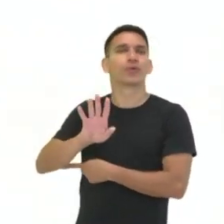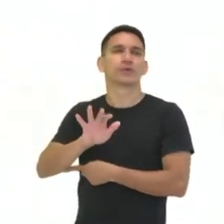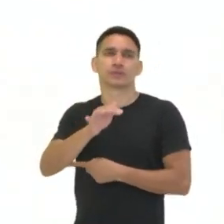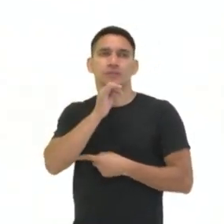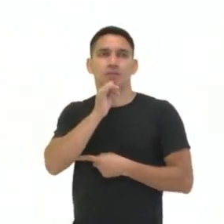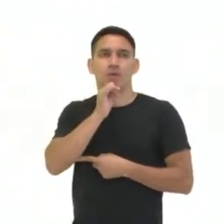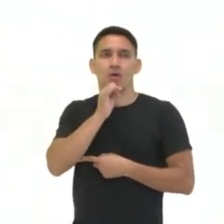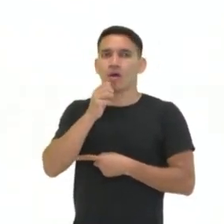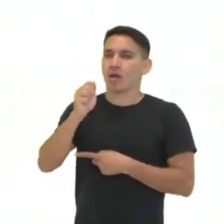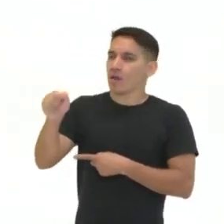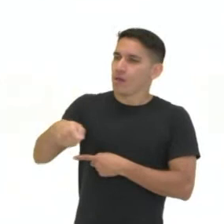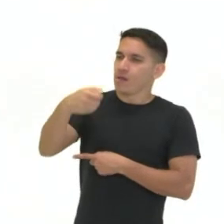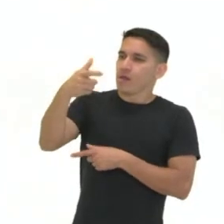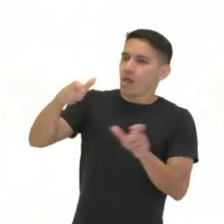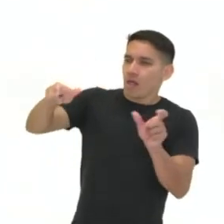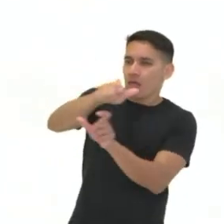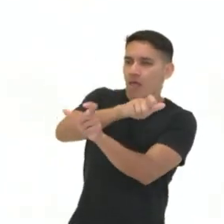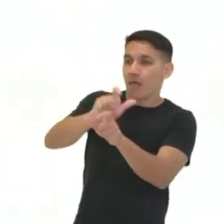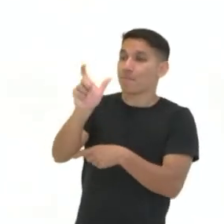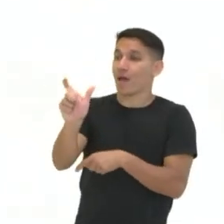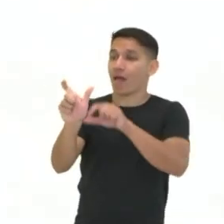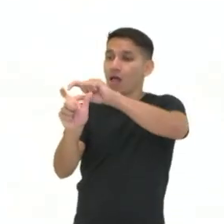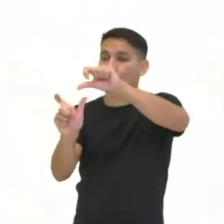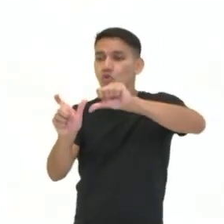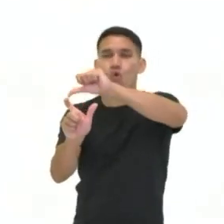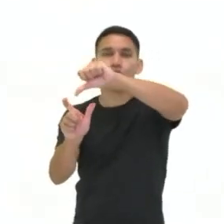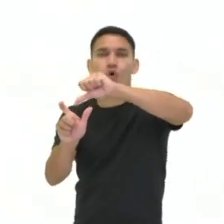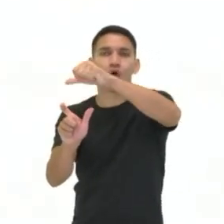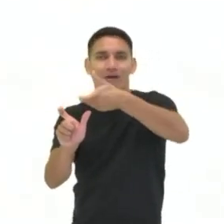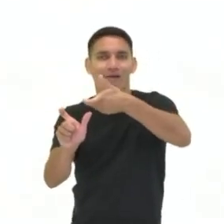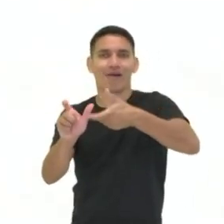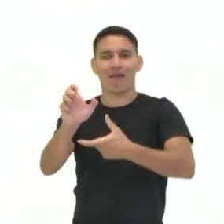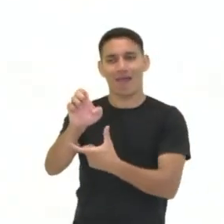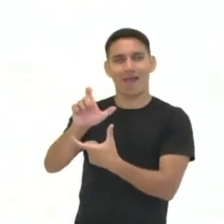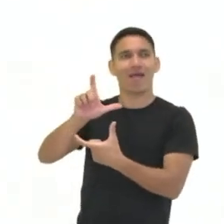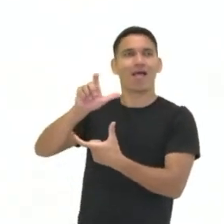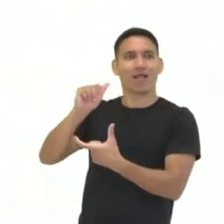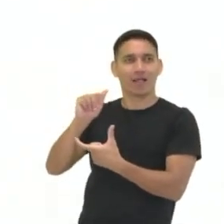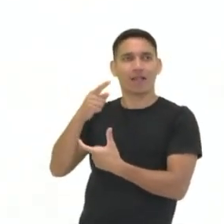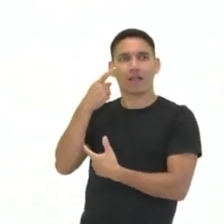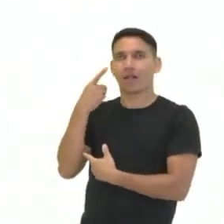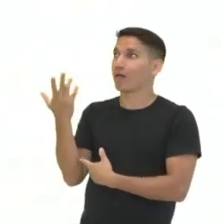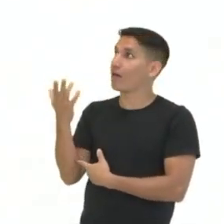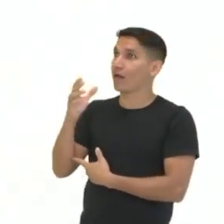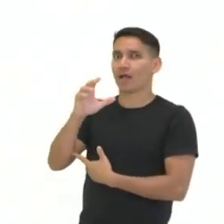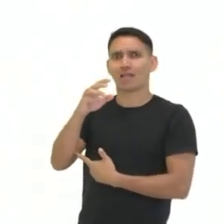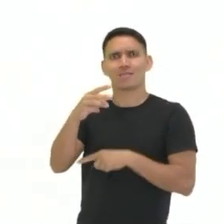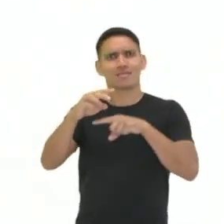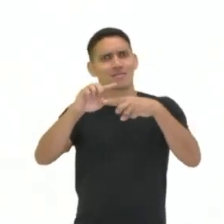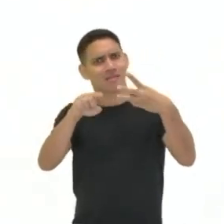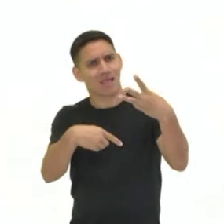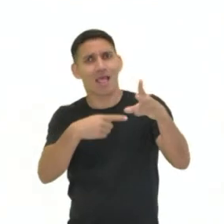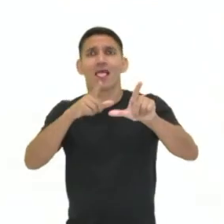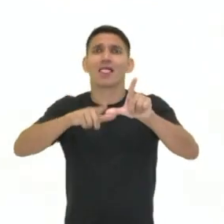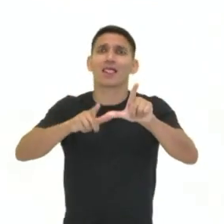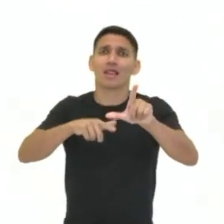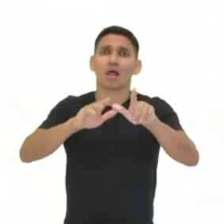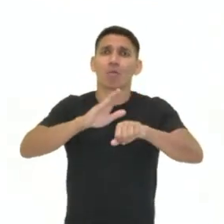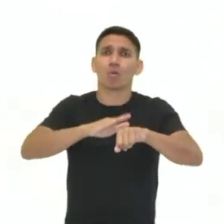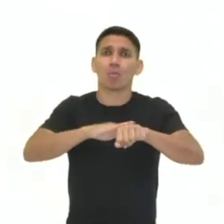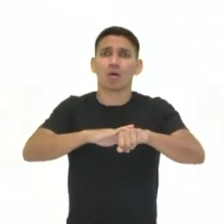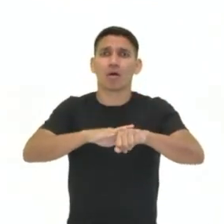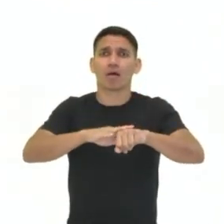os anagramas, né, da palavra ela. Então, são 3 letras. Quando eu permuto, eu